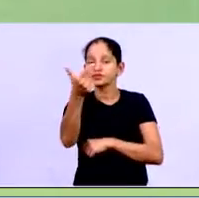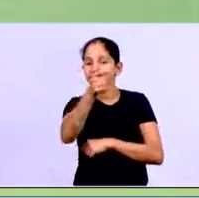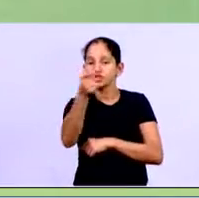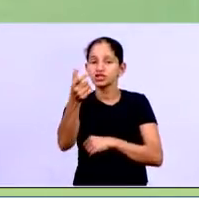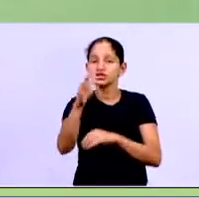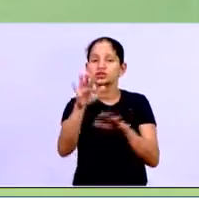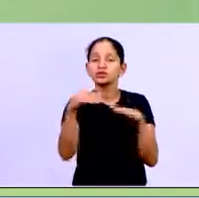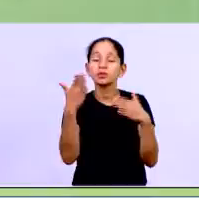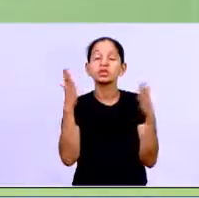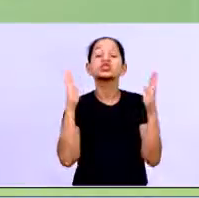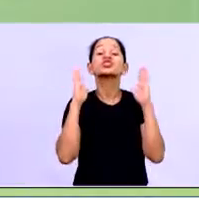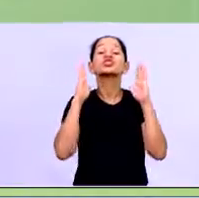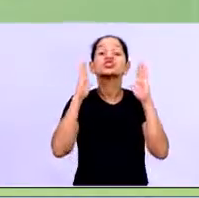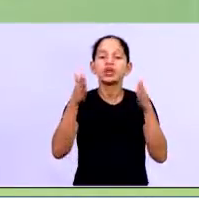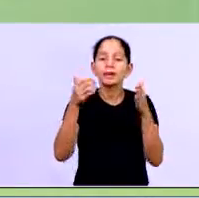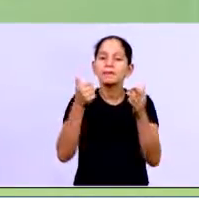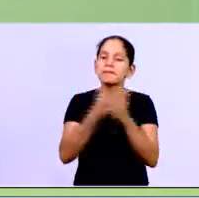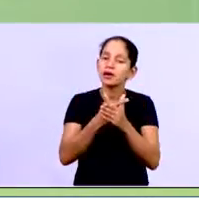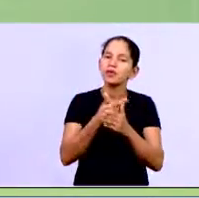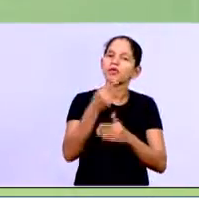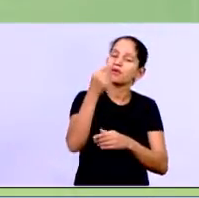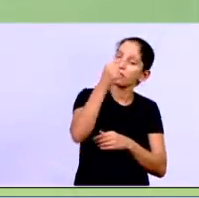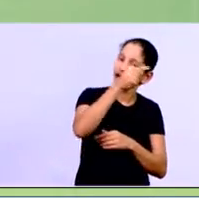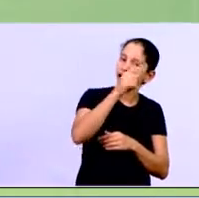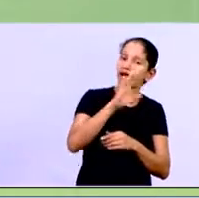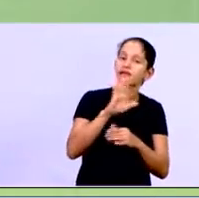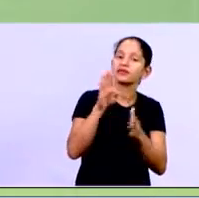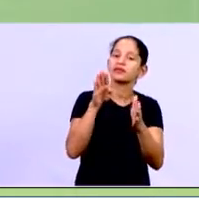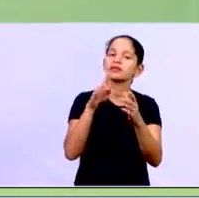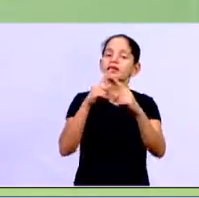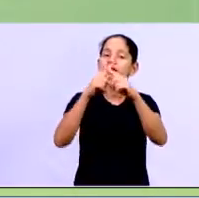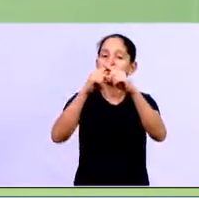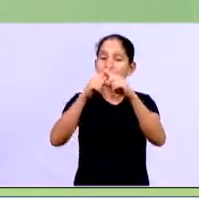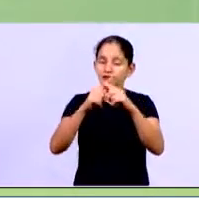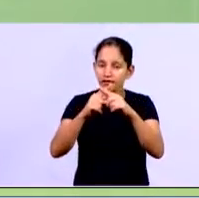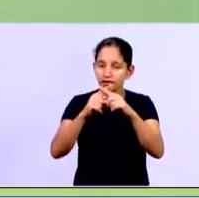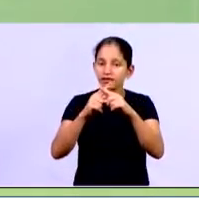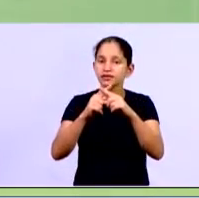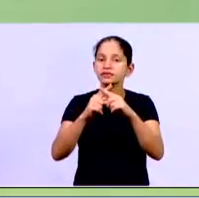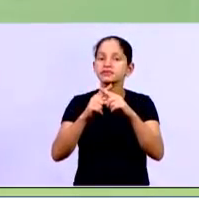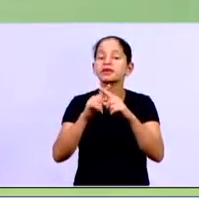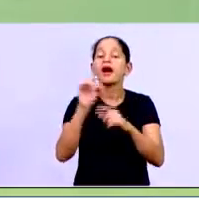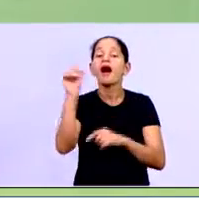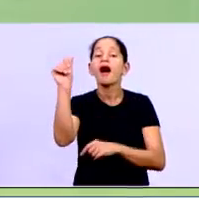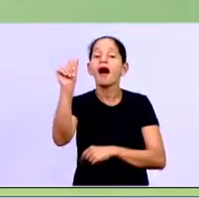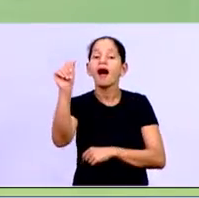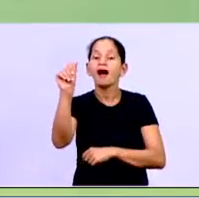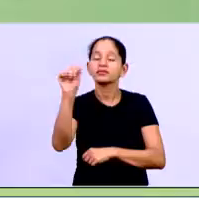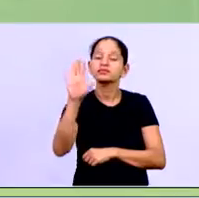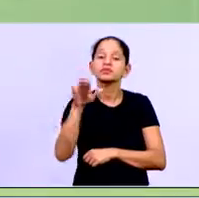de parcelas pagas vezes a amortização. 20 vezes a amortização. Olha como é